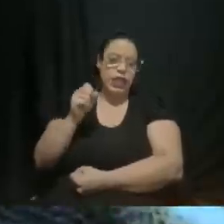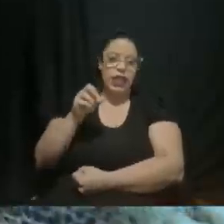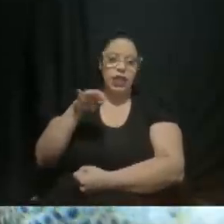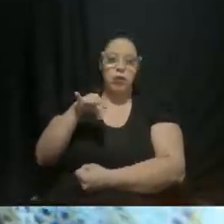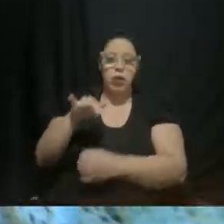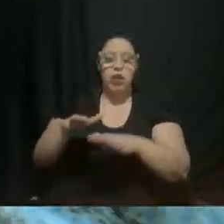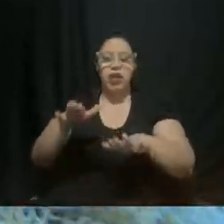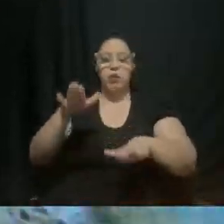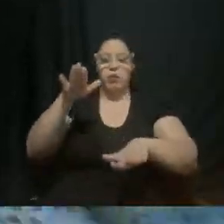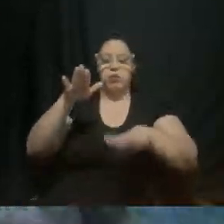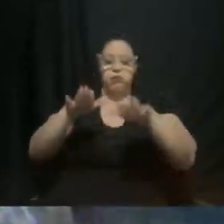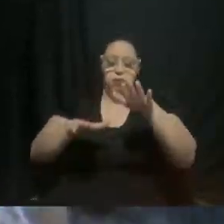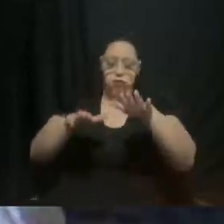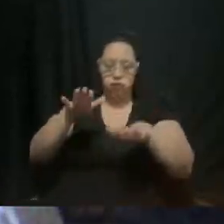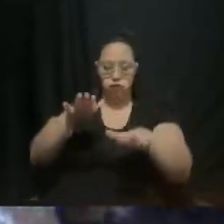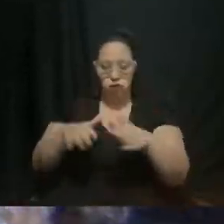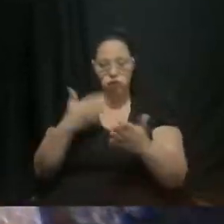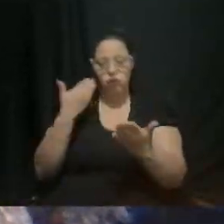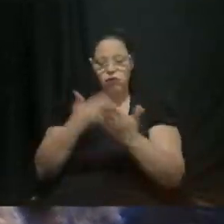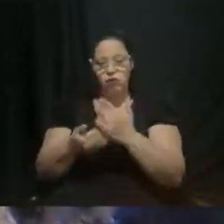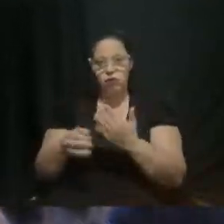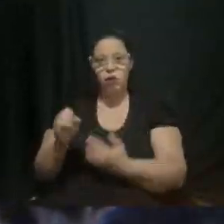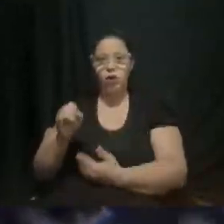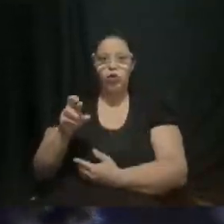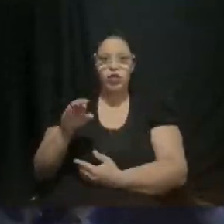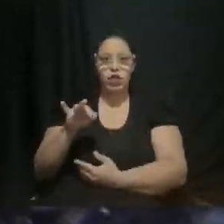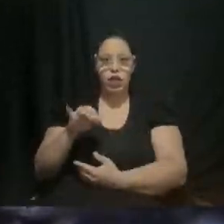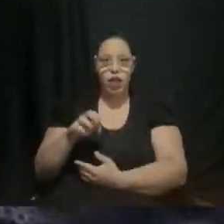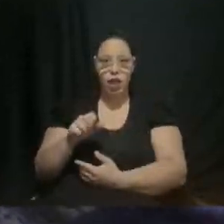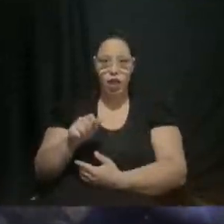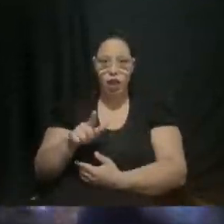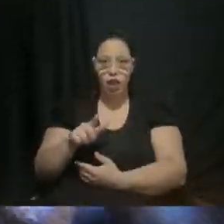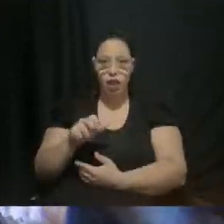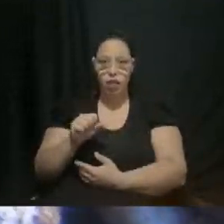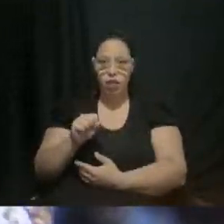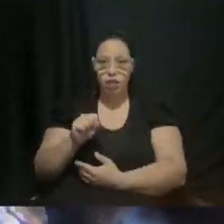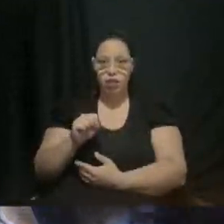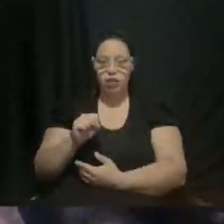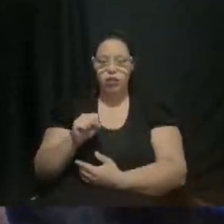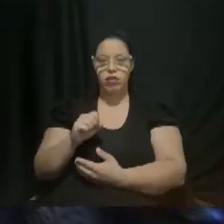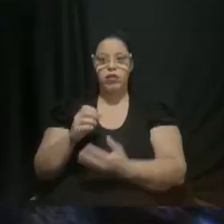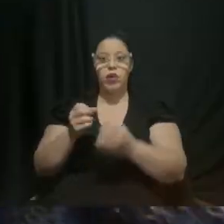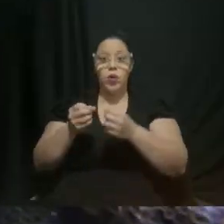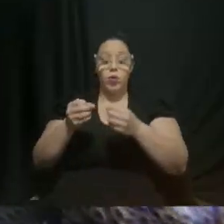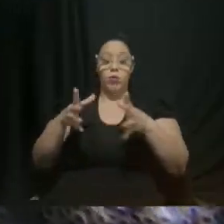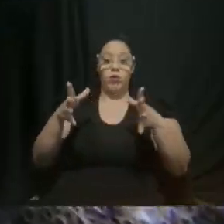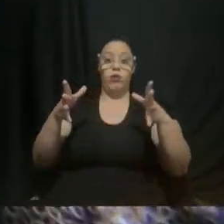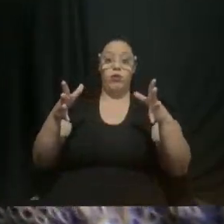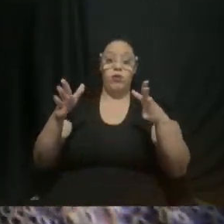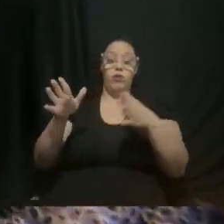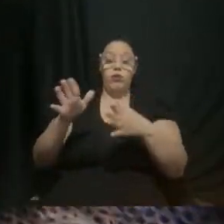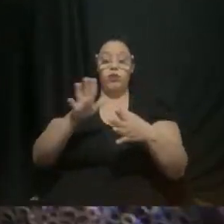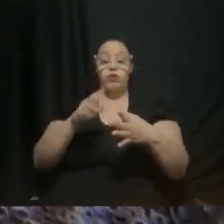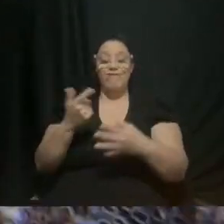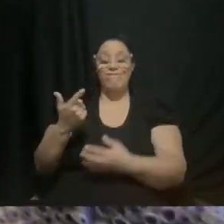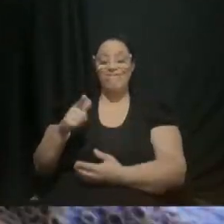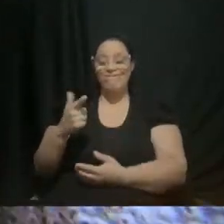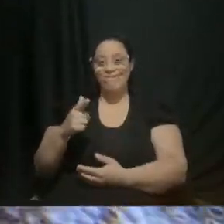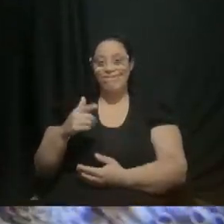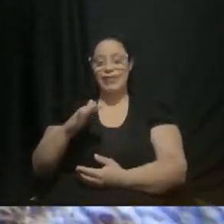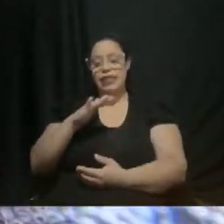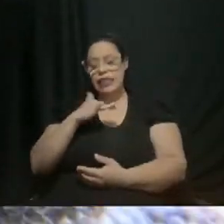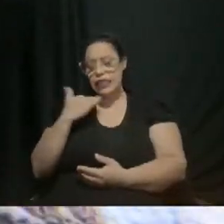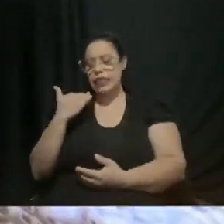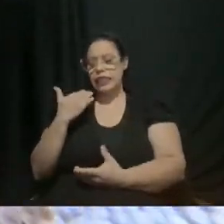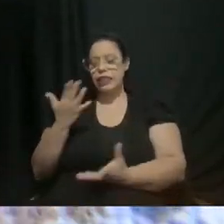a perda de zooxantelas e a estrutura calcária fica exposta. Sem os nutrientes, eles podem morrer. Isso só